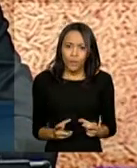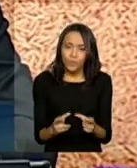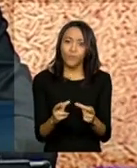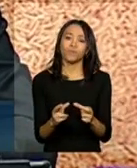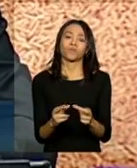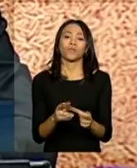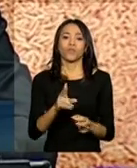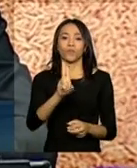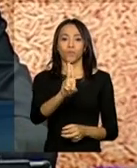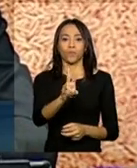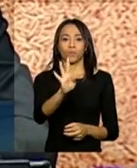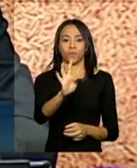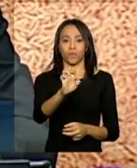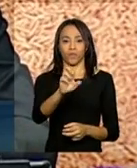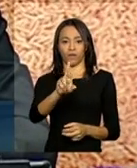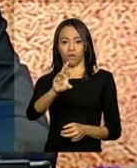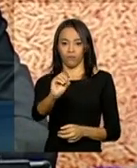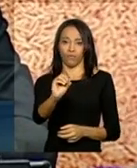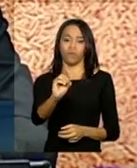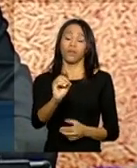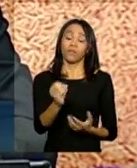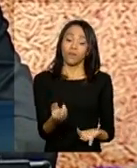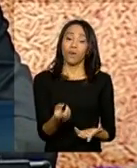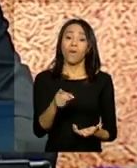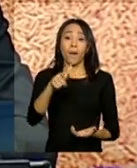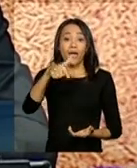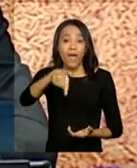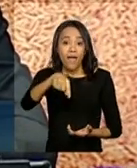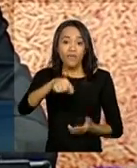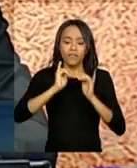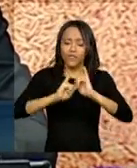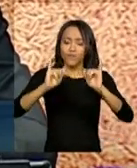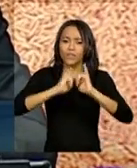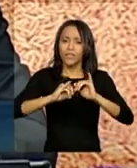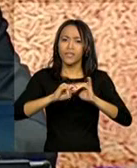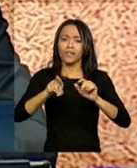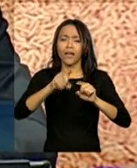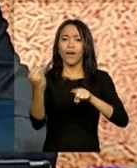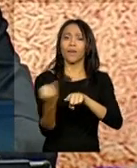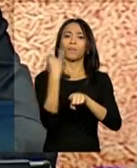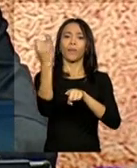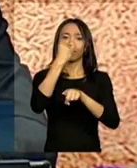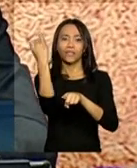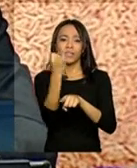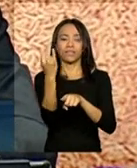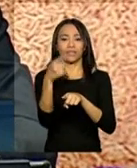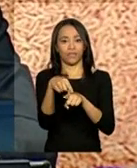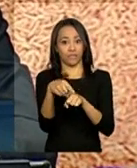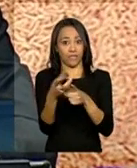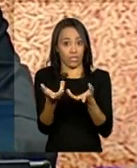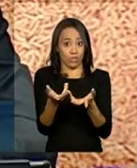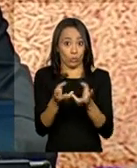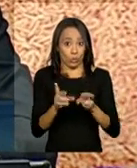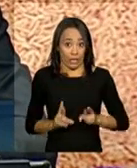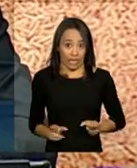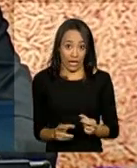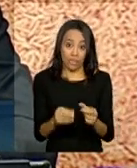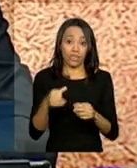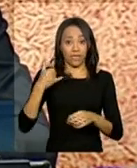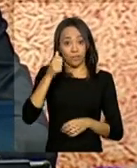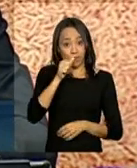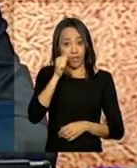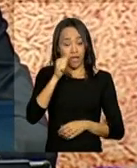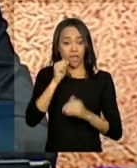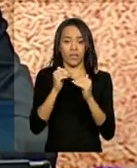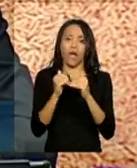também nessa campanha nós estaremos enfocando a importância da prevenção do do Câncer do colo do útero nas mulheres acima de